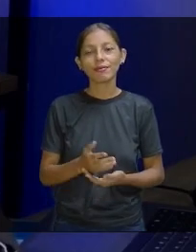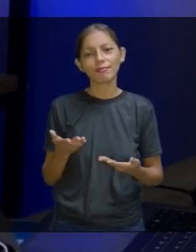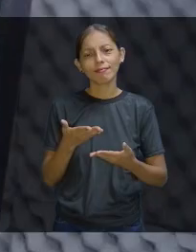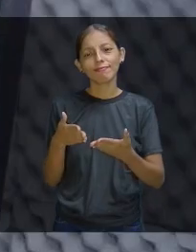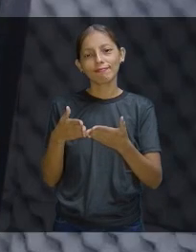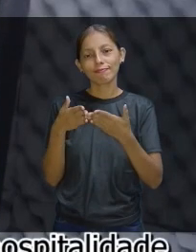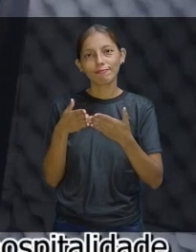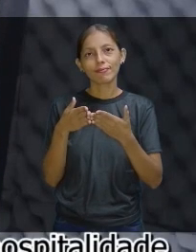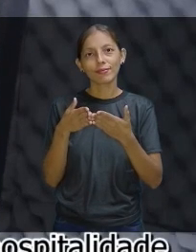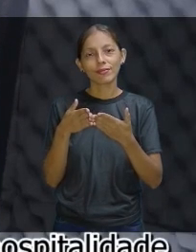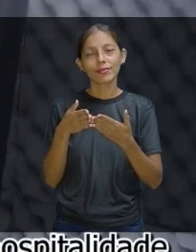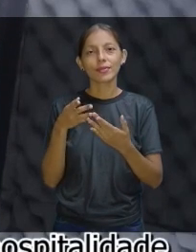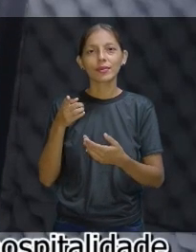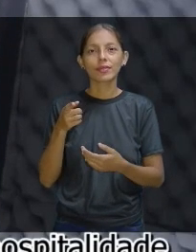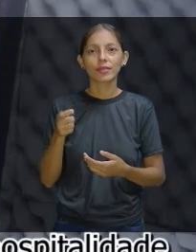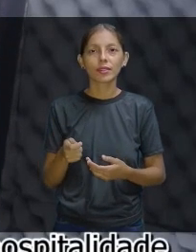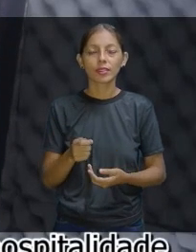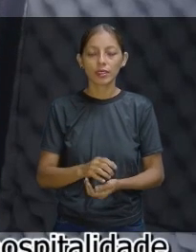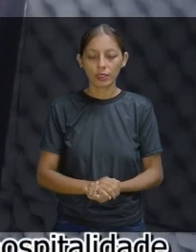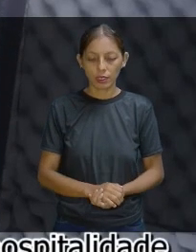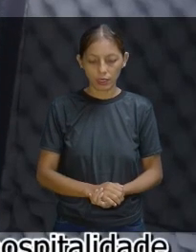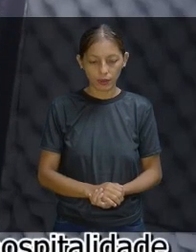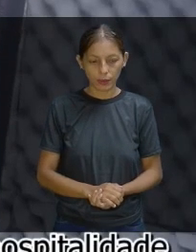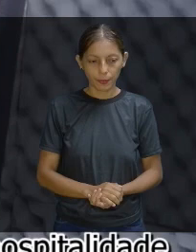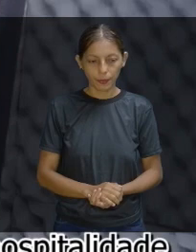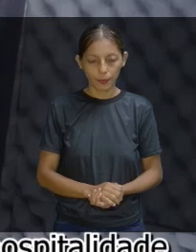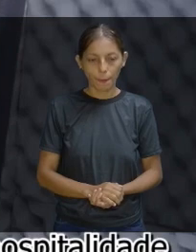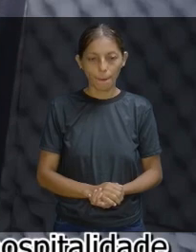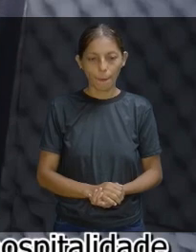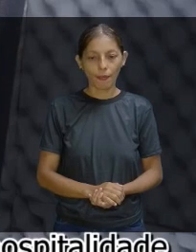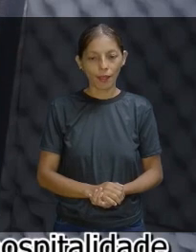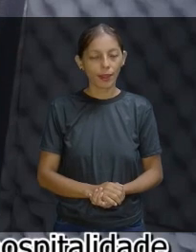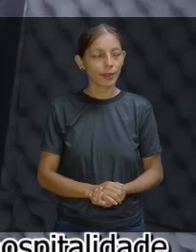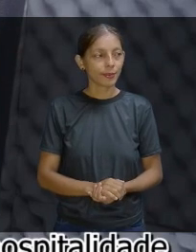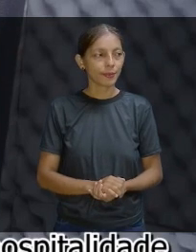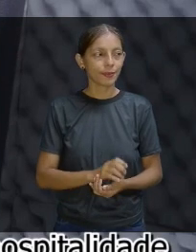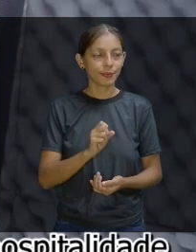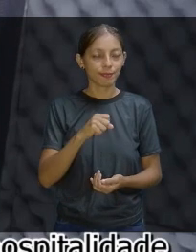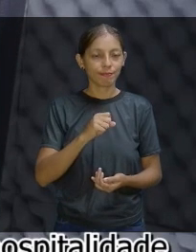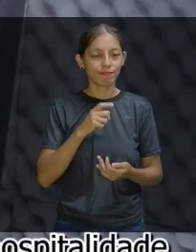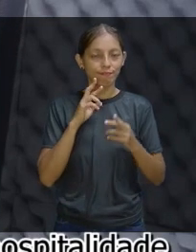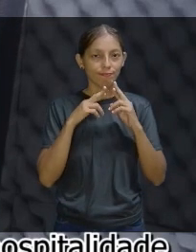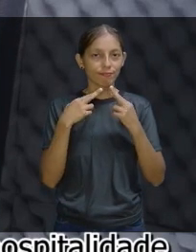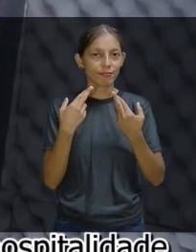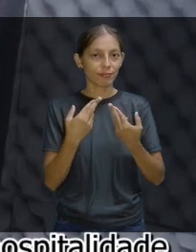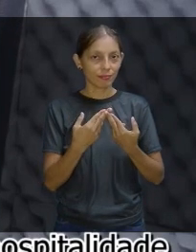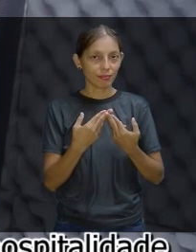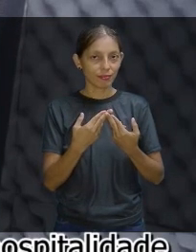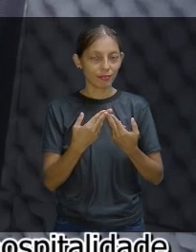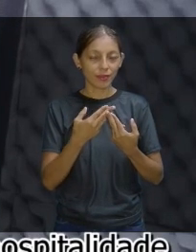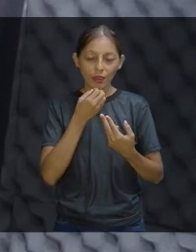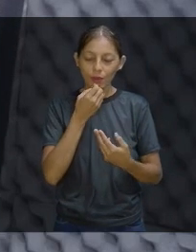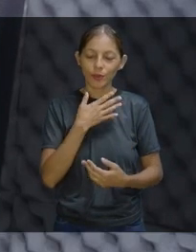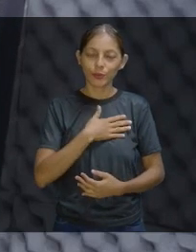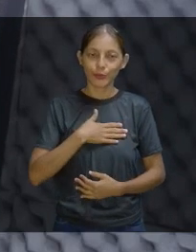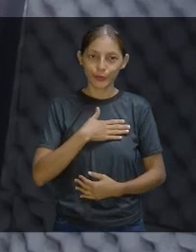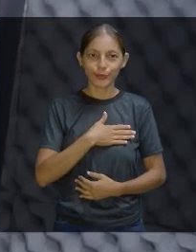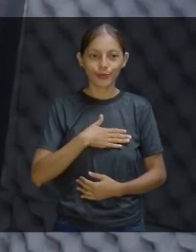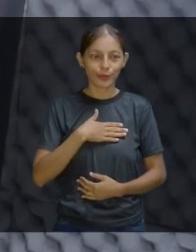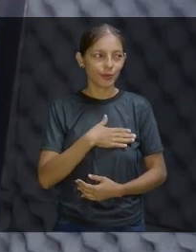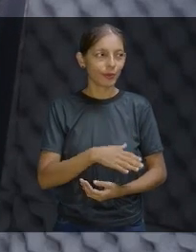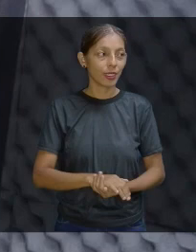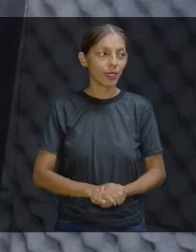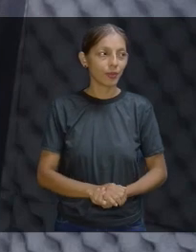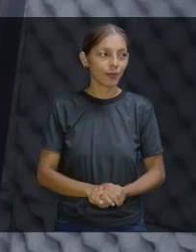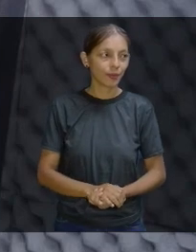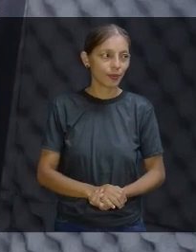Oriana Teixeira. Esse COPTEL está sendo bastante significativo. Foco na desembargadora Vanderlei Terezinha. Mineira,